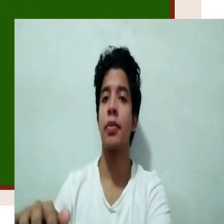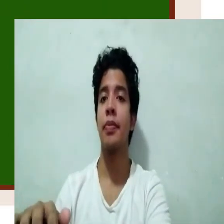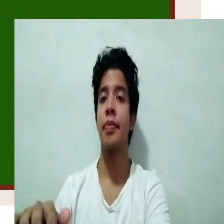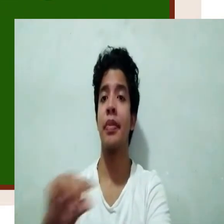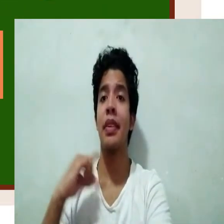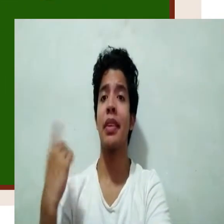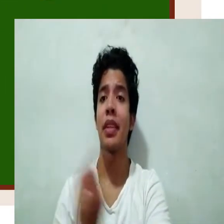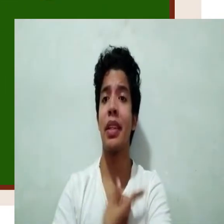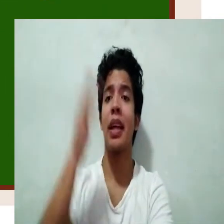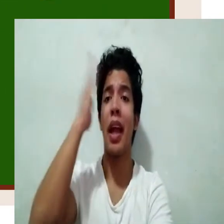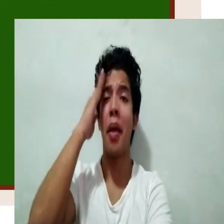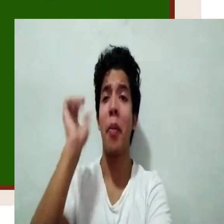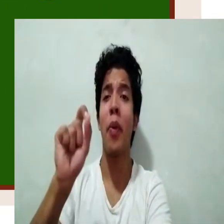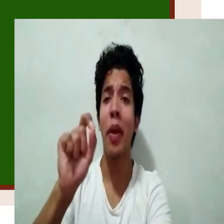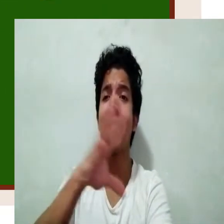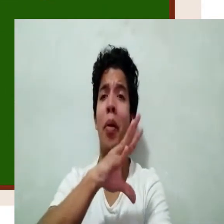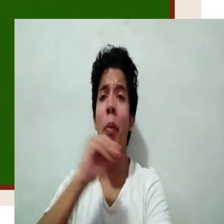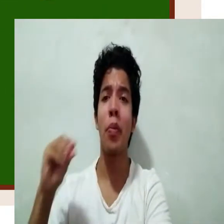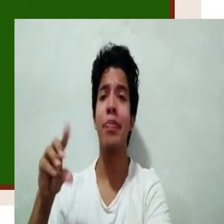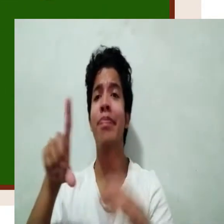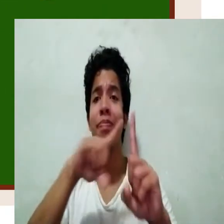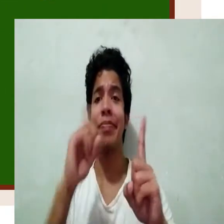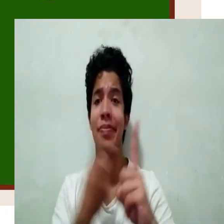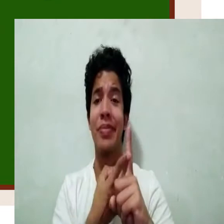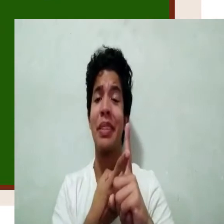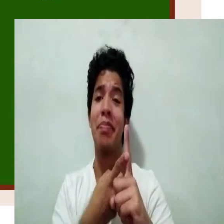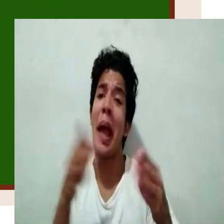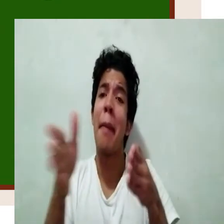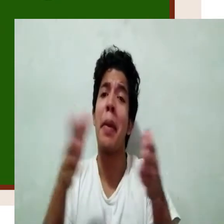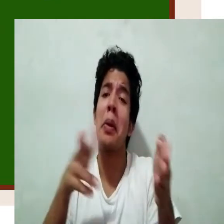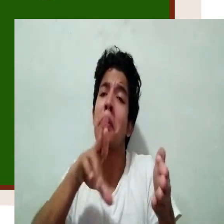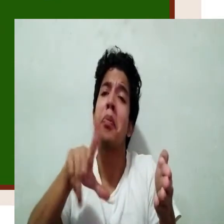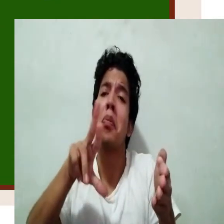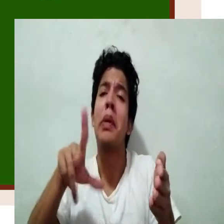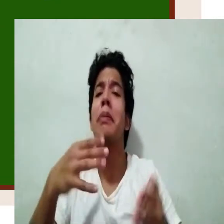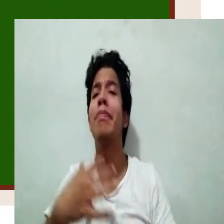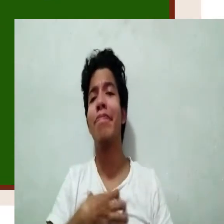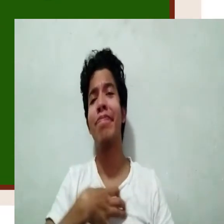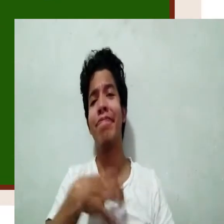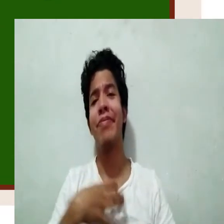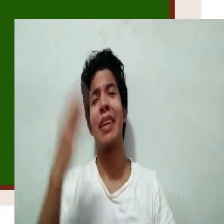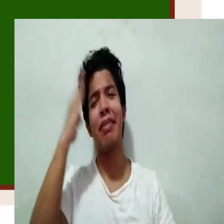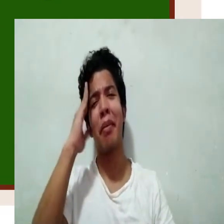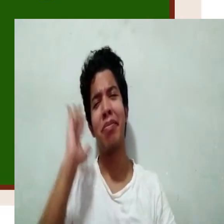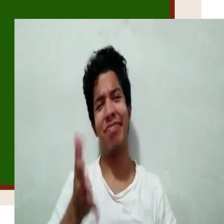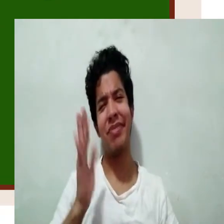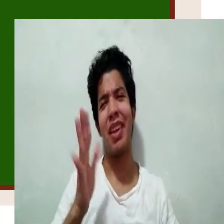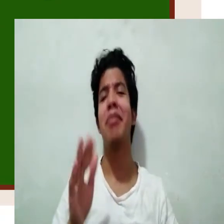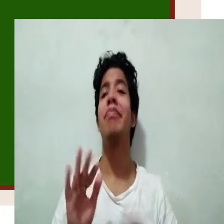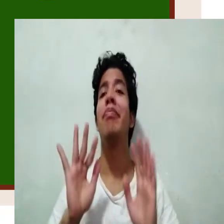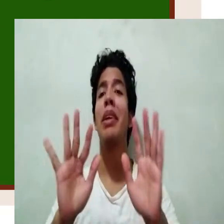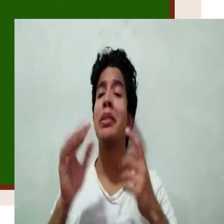Quando definimos a adolescência e juventude como estado, não levamos em consideração o fato de que o contexto político